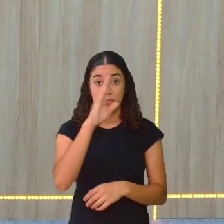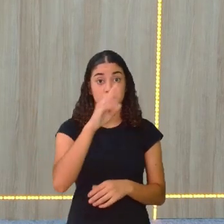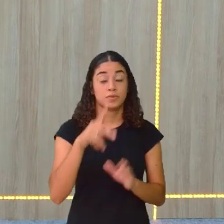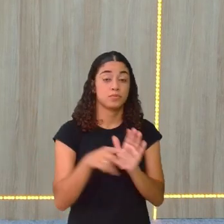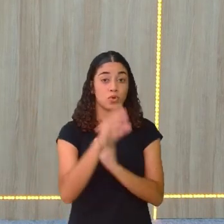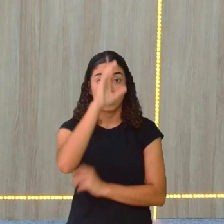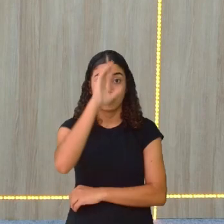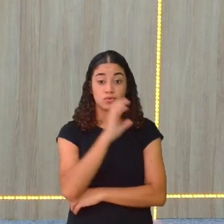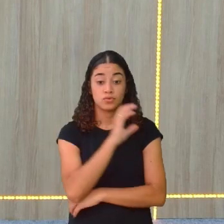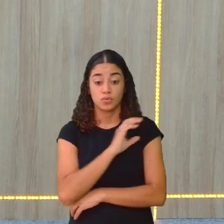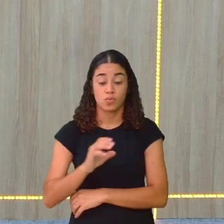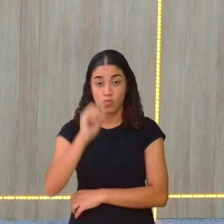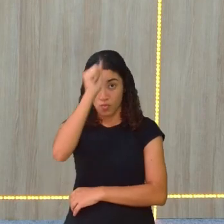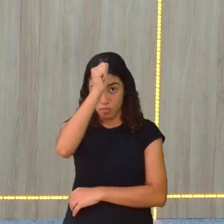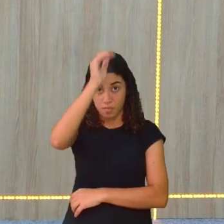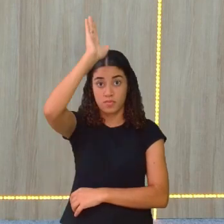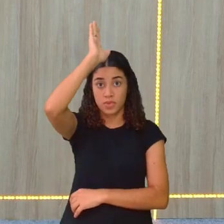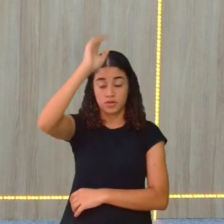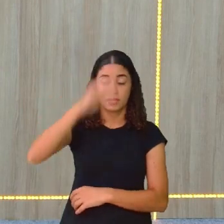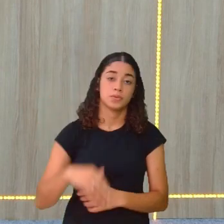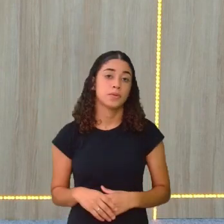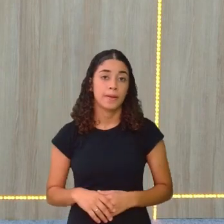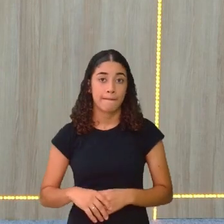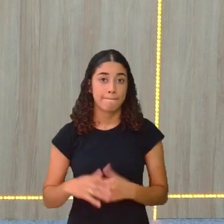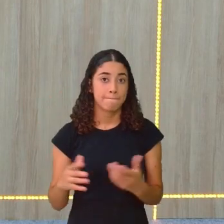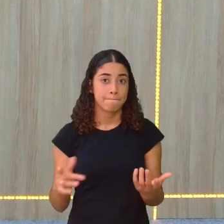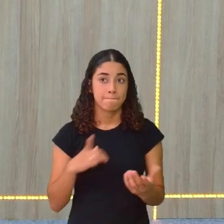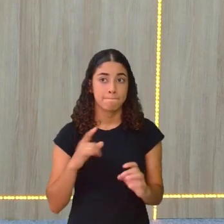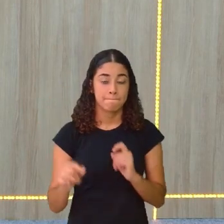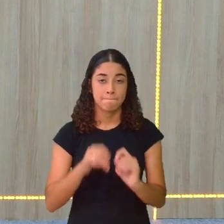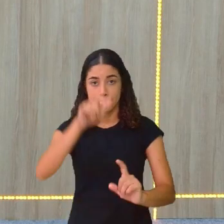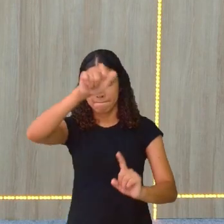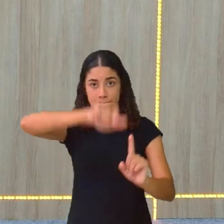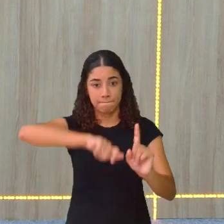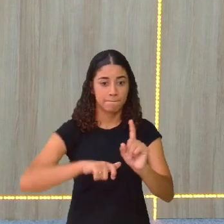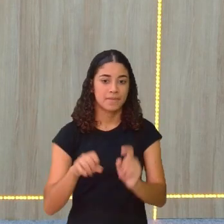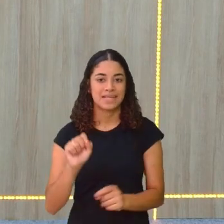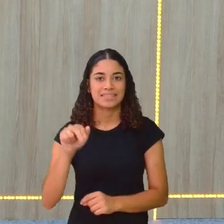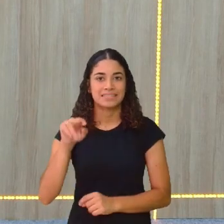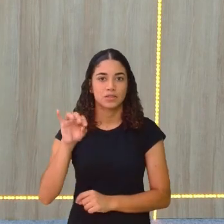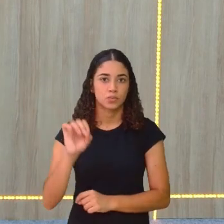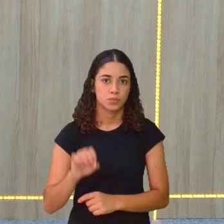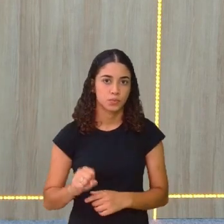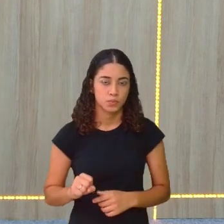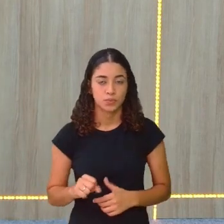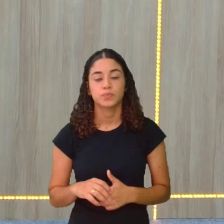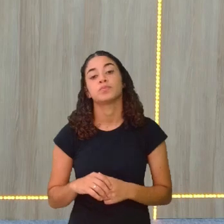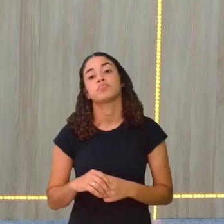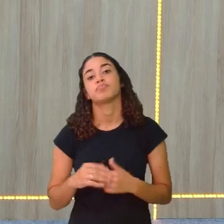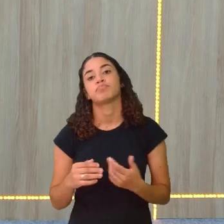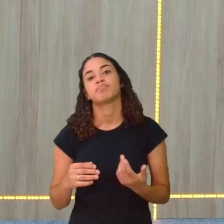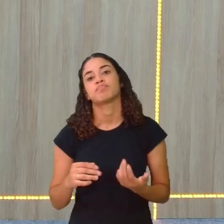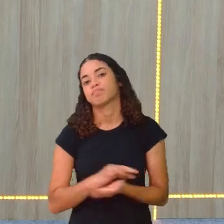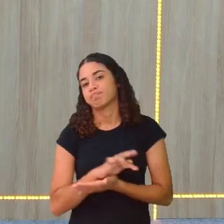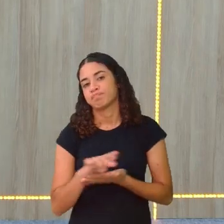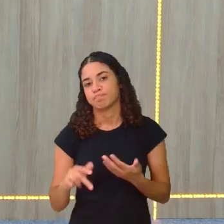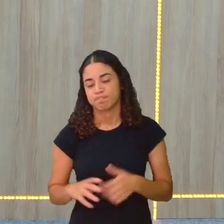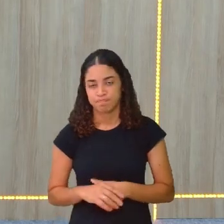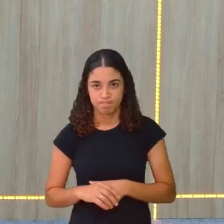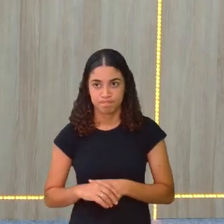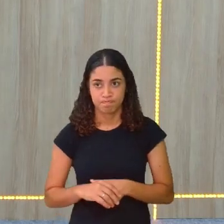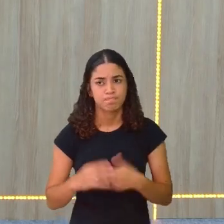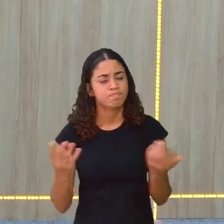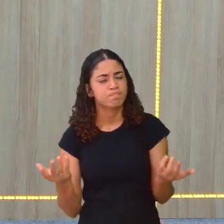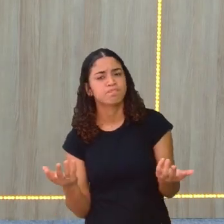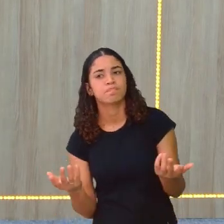católico romano, né, que adota aí a figura, né, dos santos, né, santos e santas. Então,